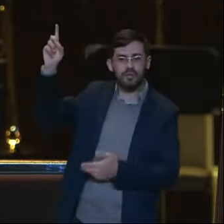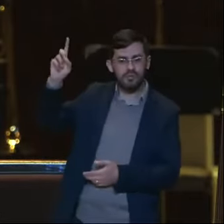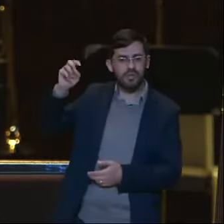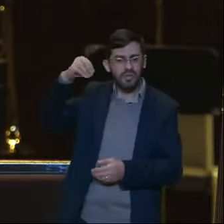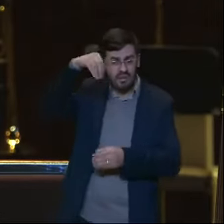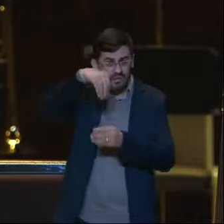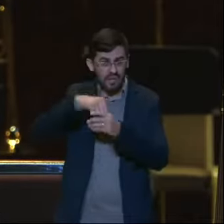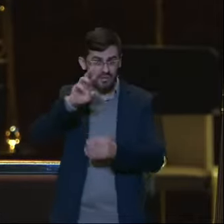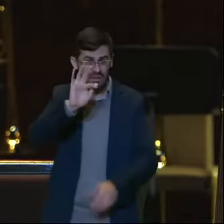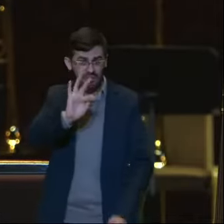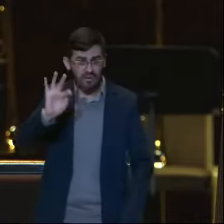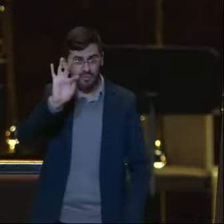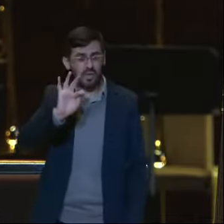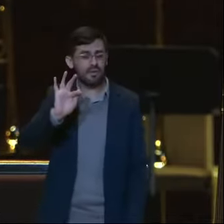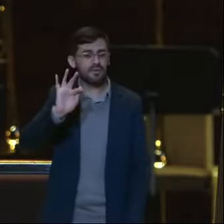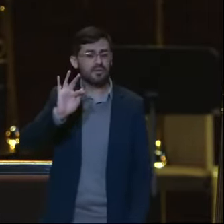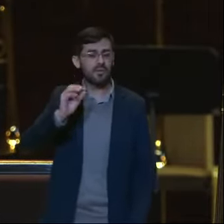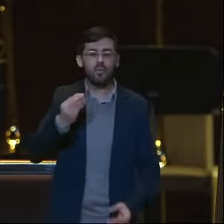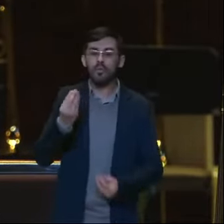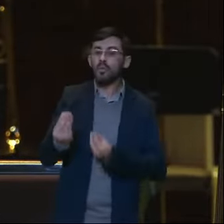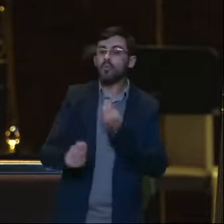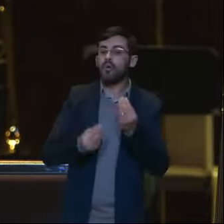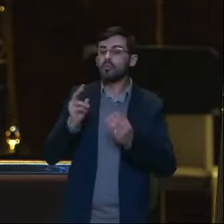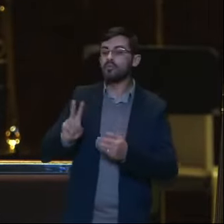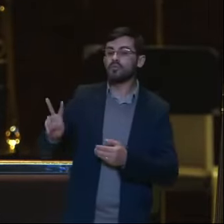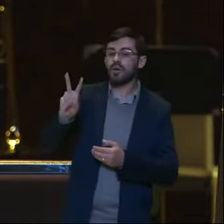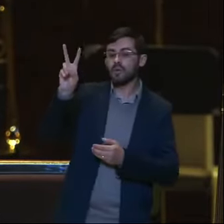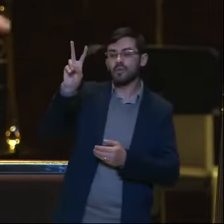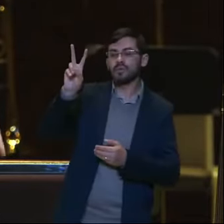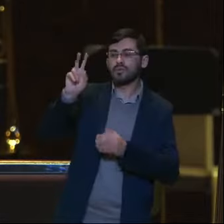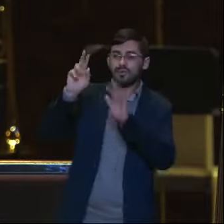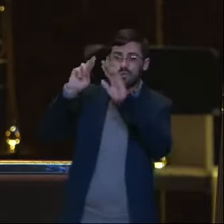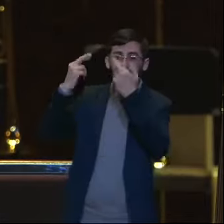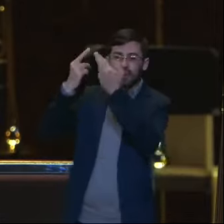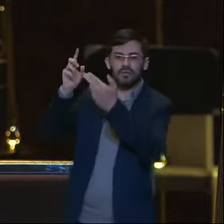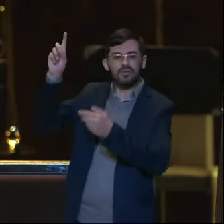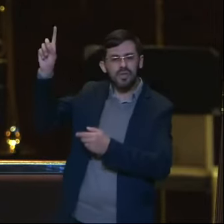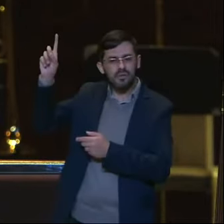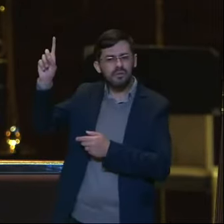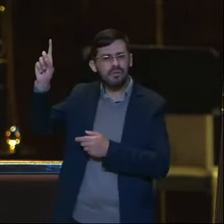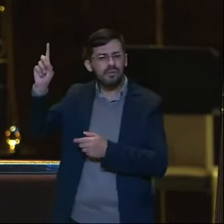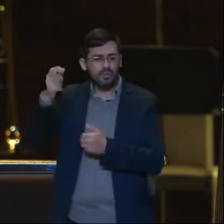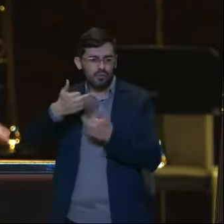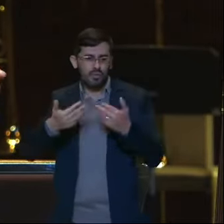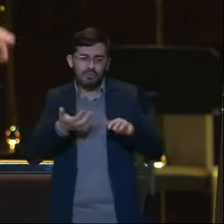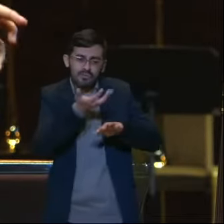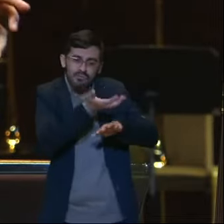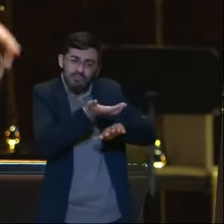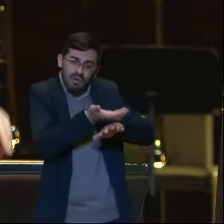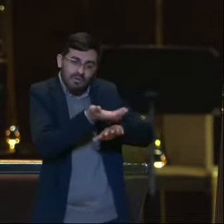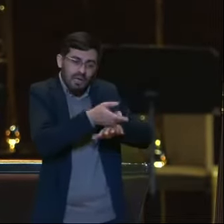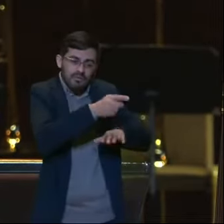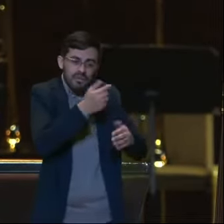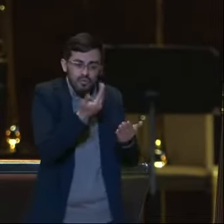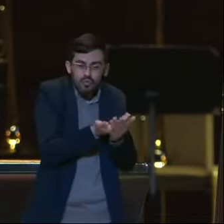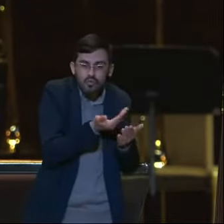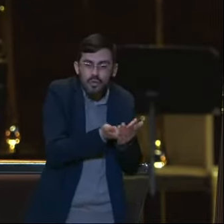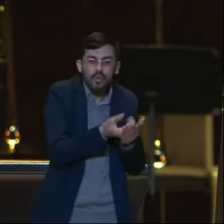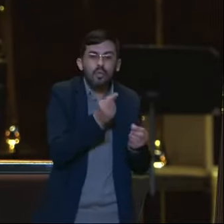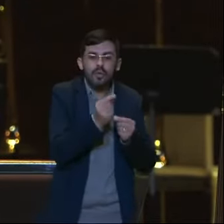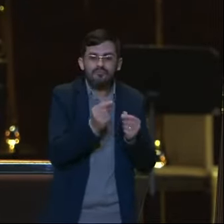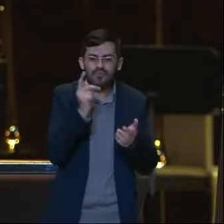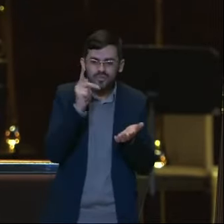tentando pensar como é que os valores do reino podem interagir com aquela área da ciência que você está estudando, isso é honrar a